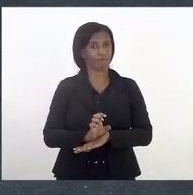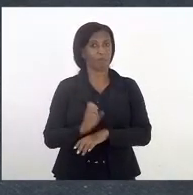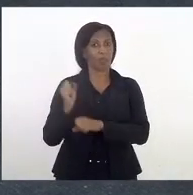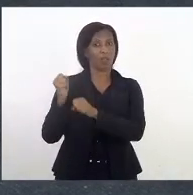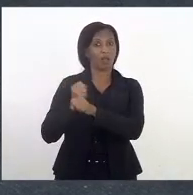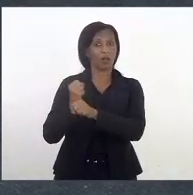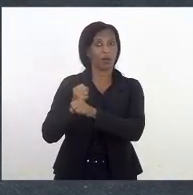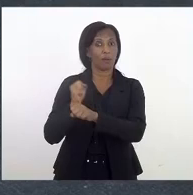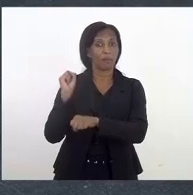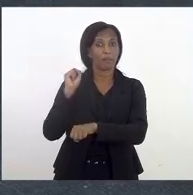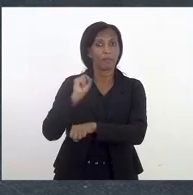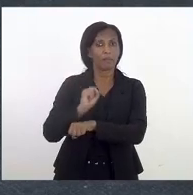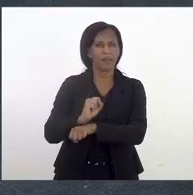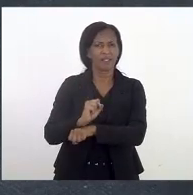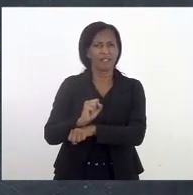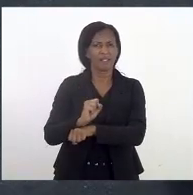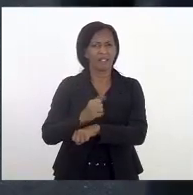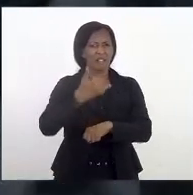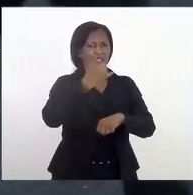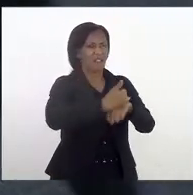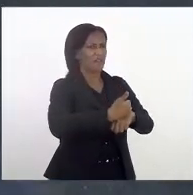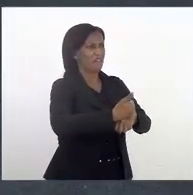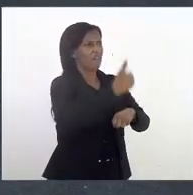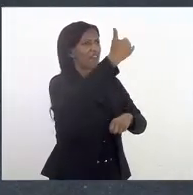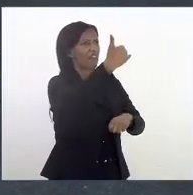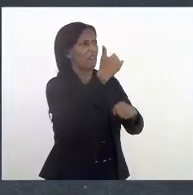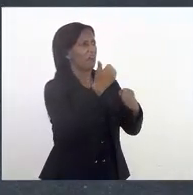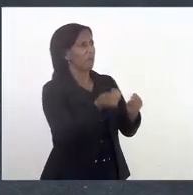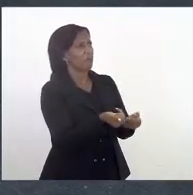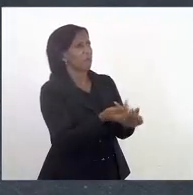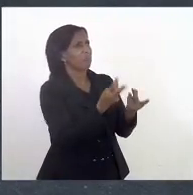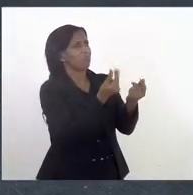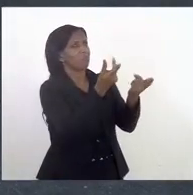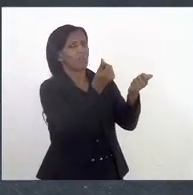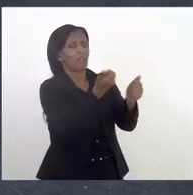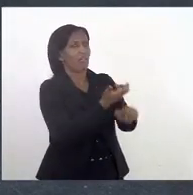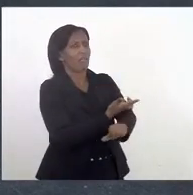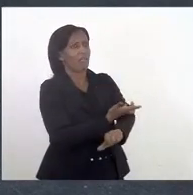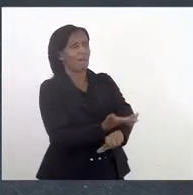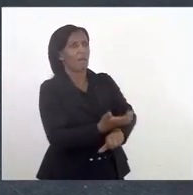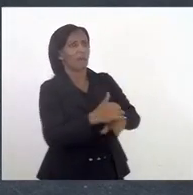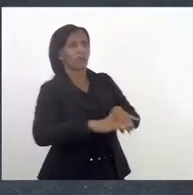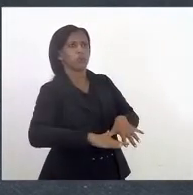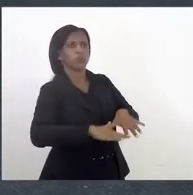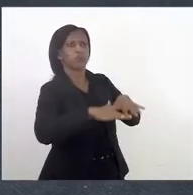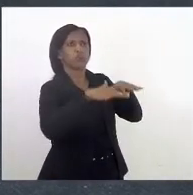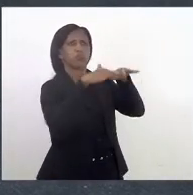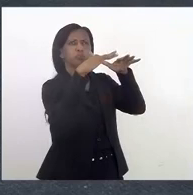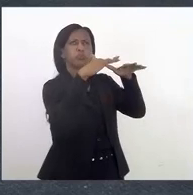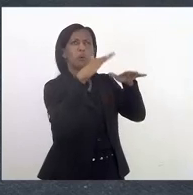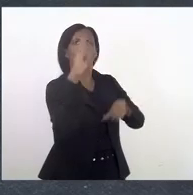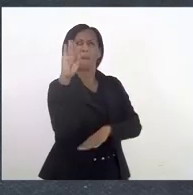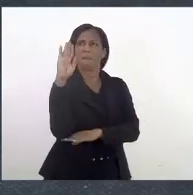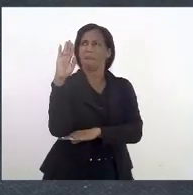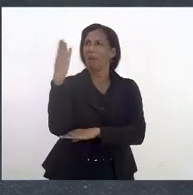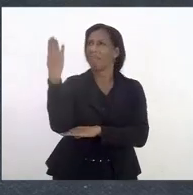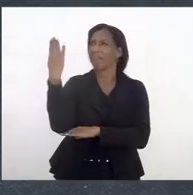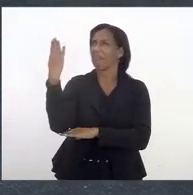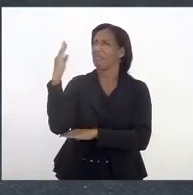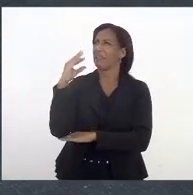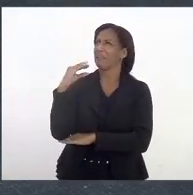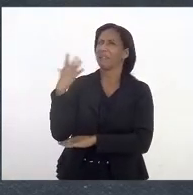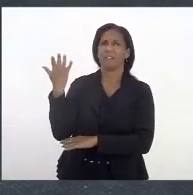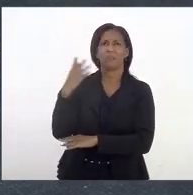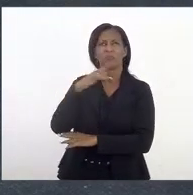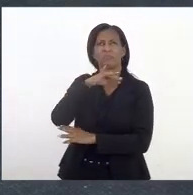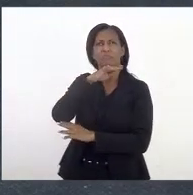paralisadas com a ferragem exposta com matagal tomando conta com o madeirame apodrecendo